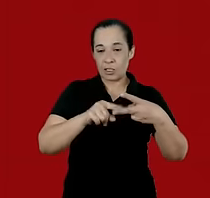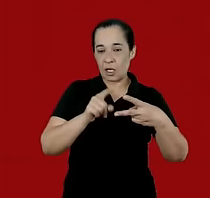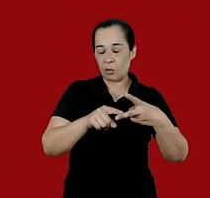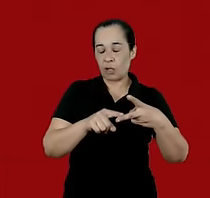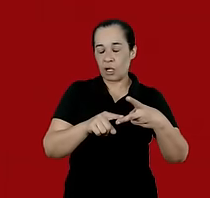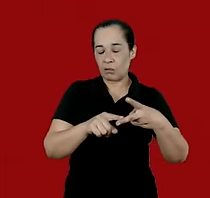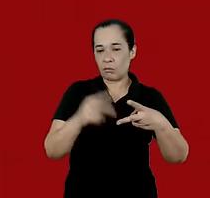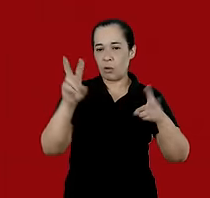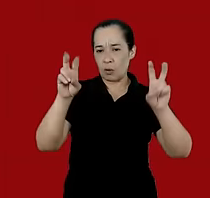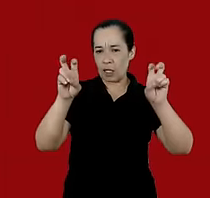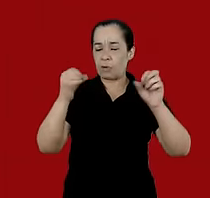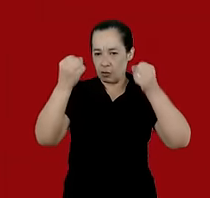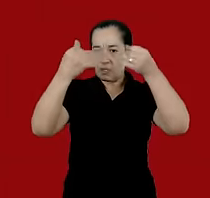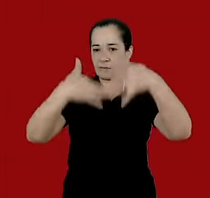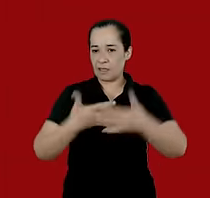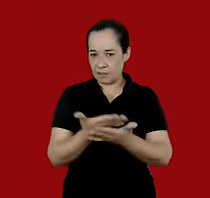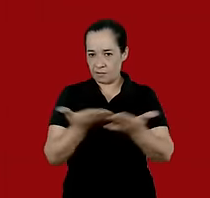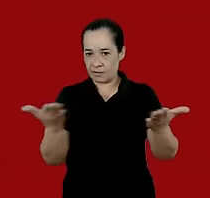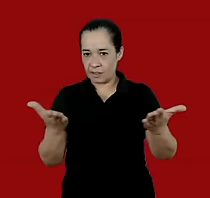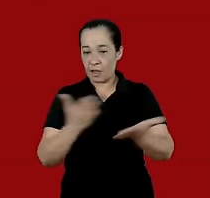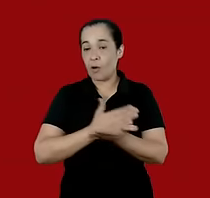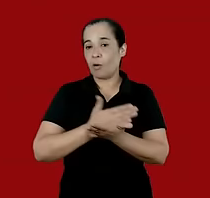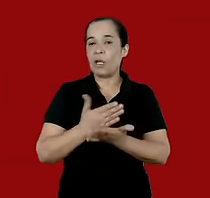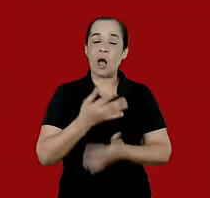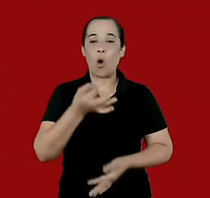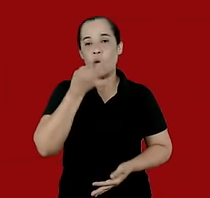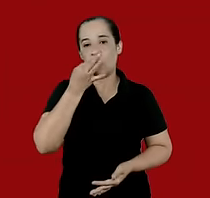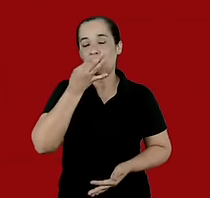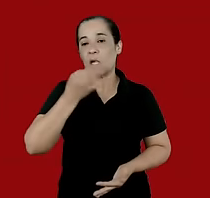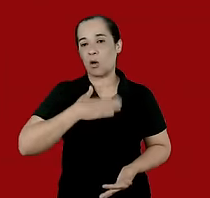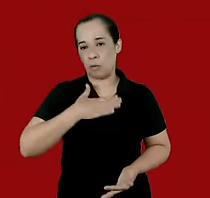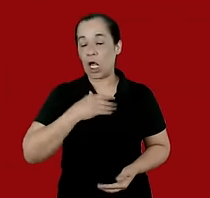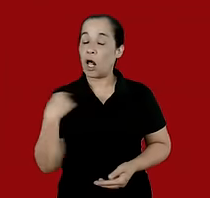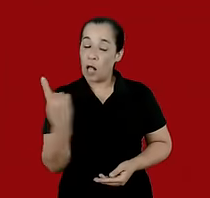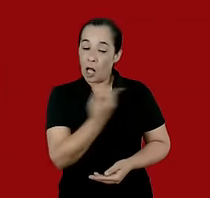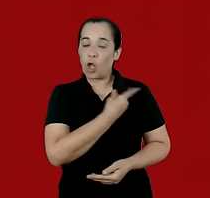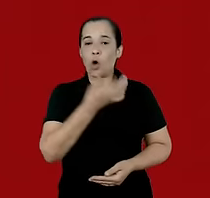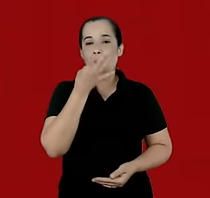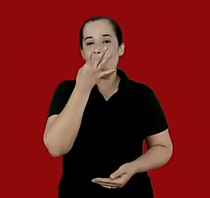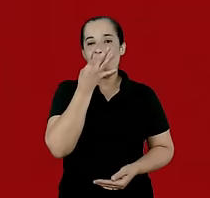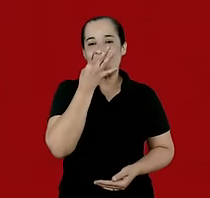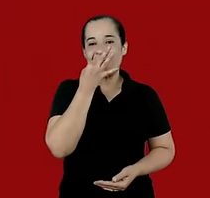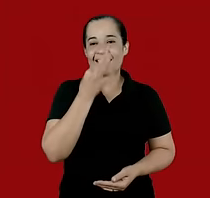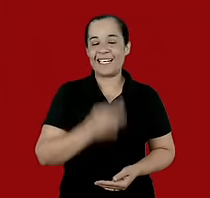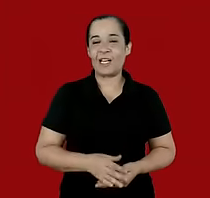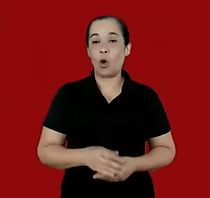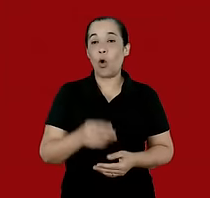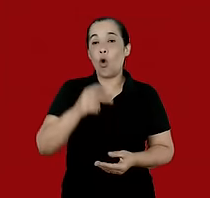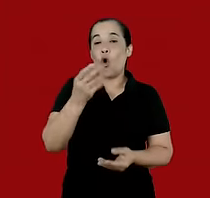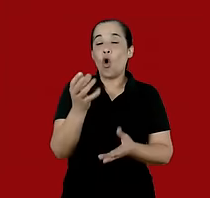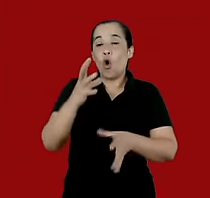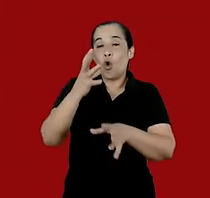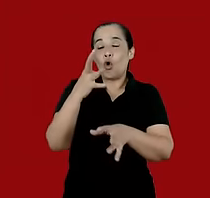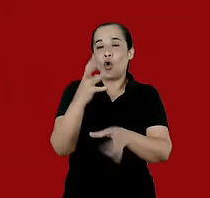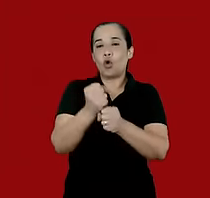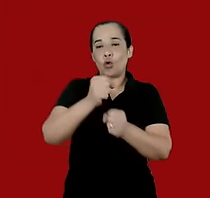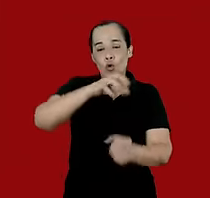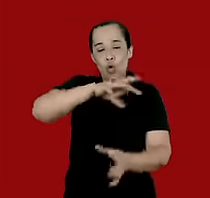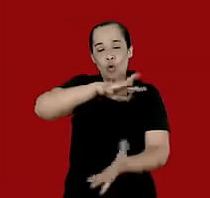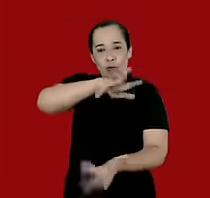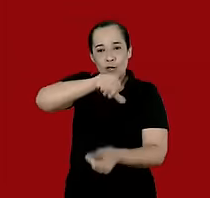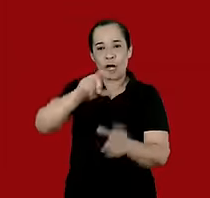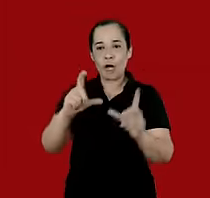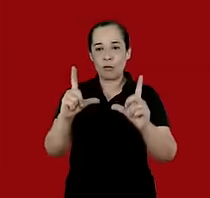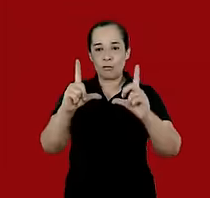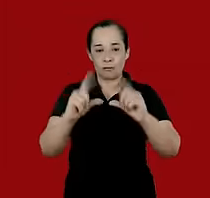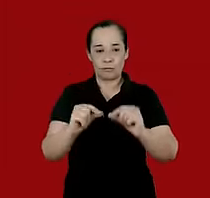vai começar a Gerar Na minha opinião na nossa opinião né uma retração da liquidez Global Então a gente vai olhar um pouco isso agora então de novo a taxa de